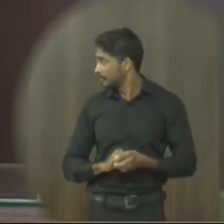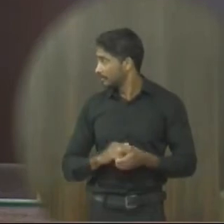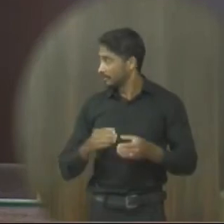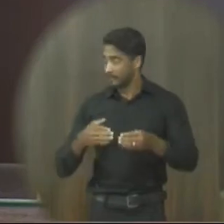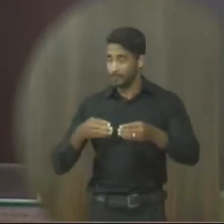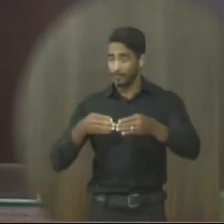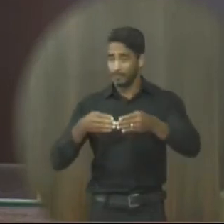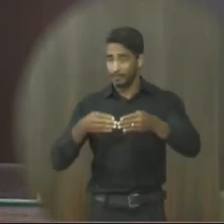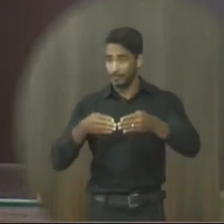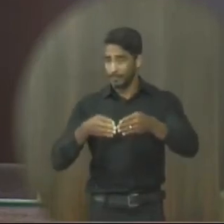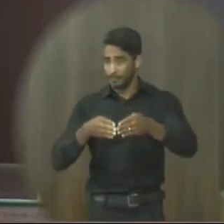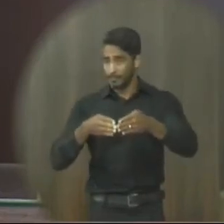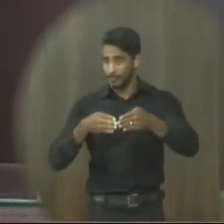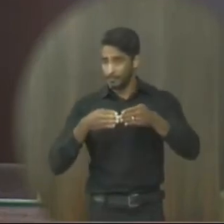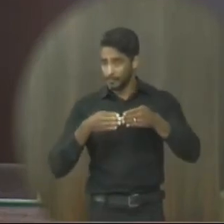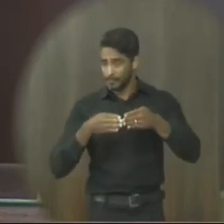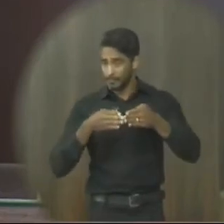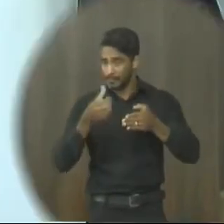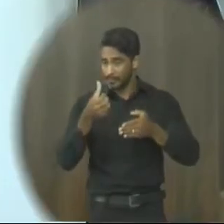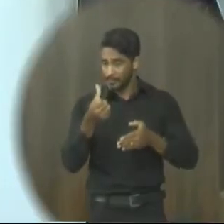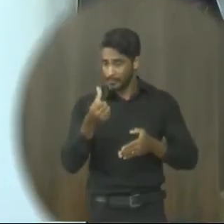Requerimento